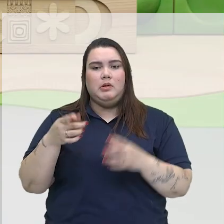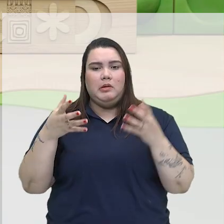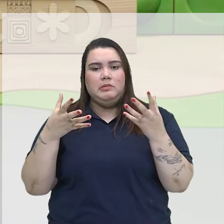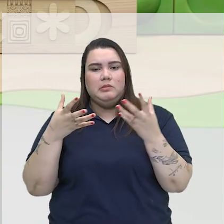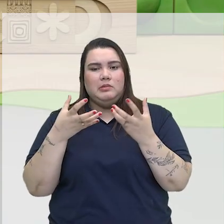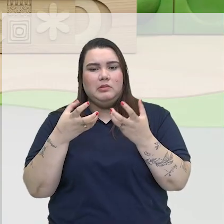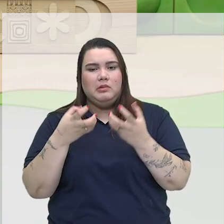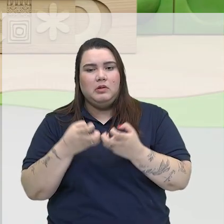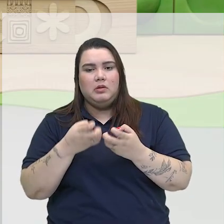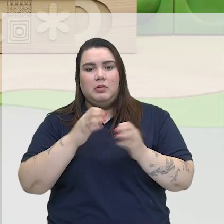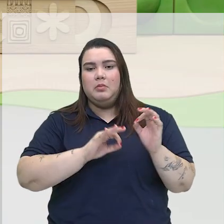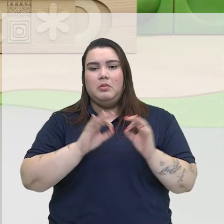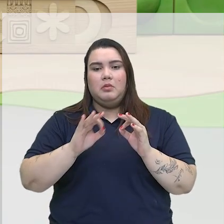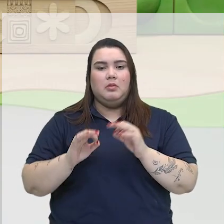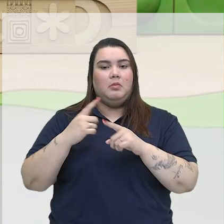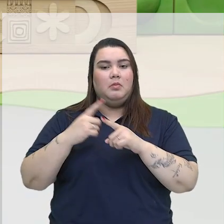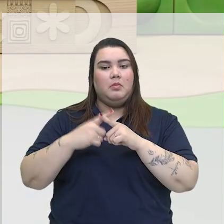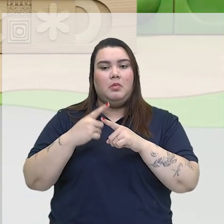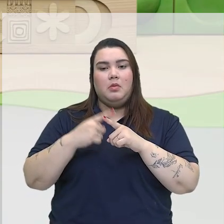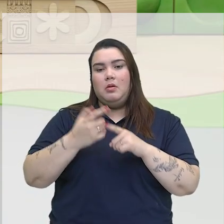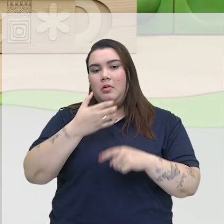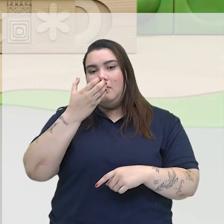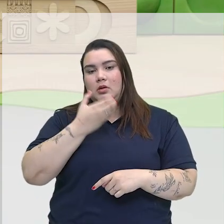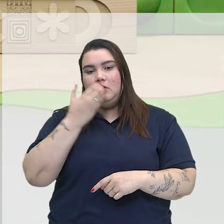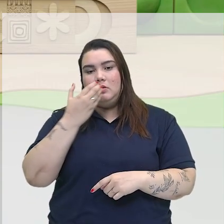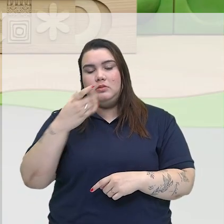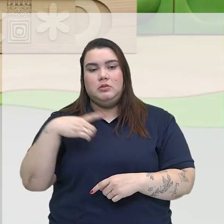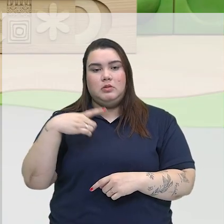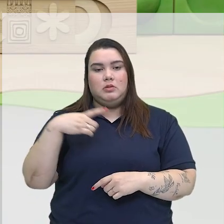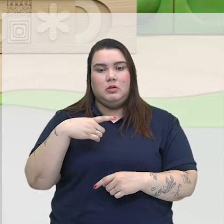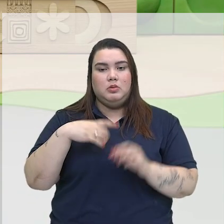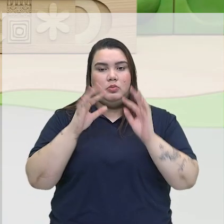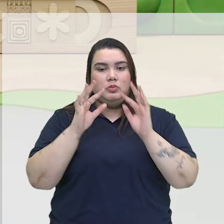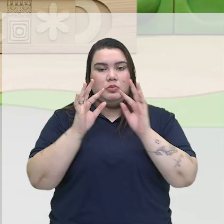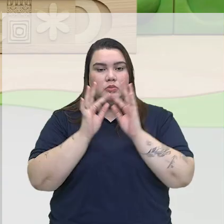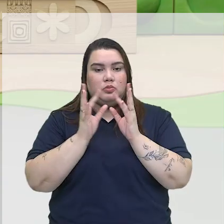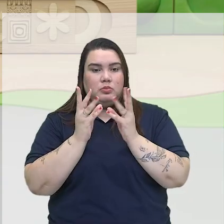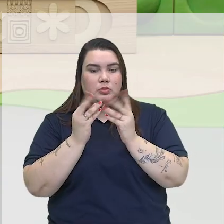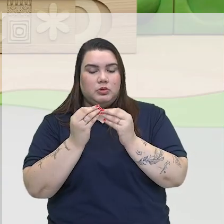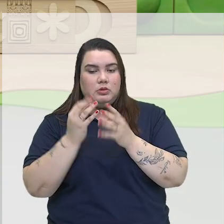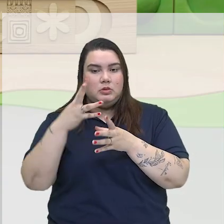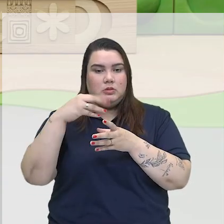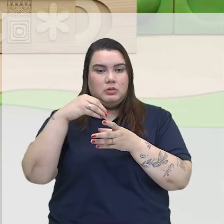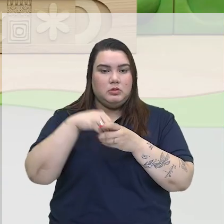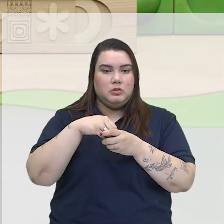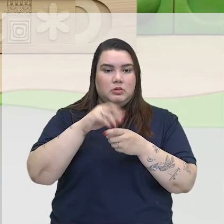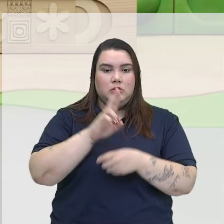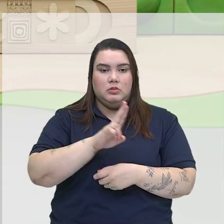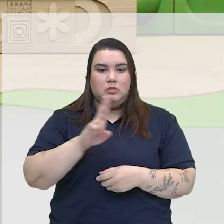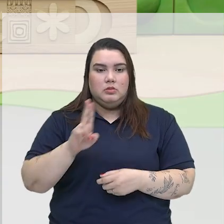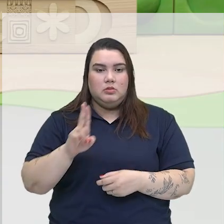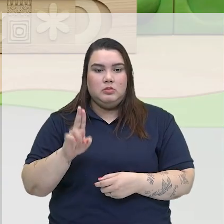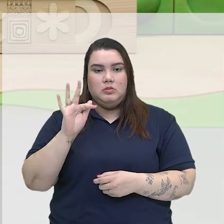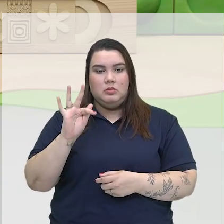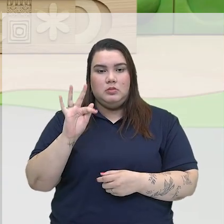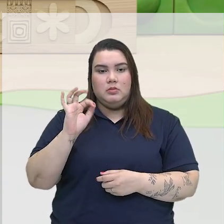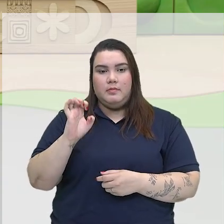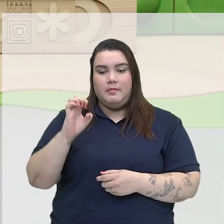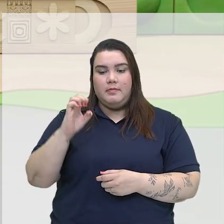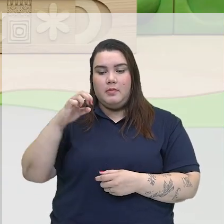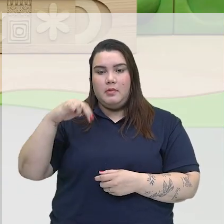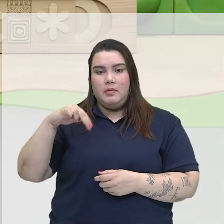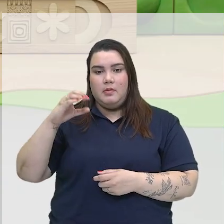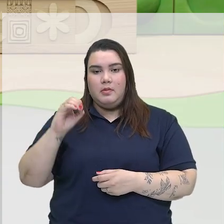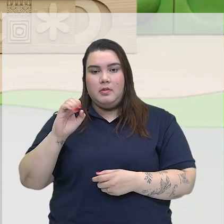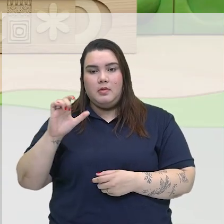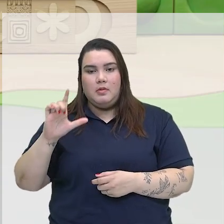esse processo? Porque a maçã, ela tem ali uma substância, chamada de fenol, e